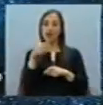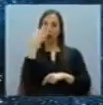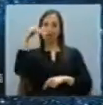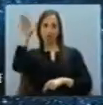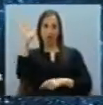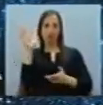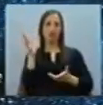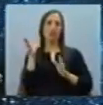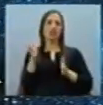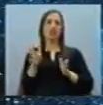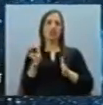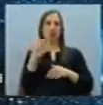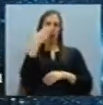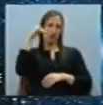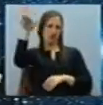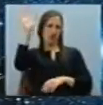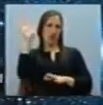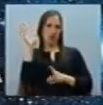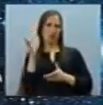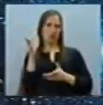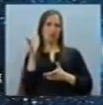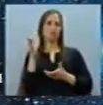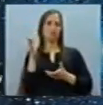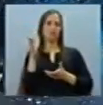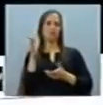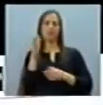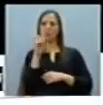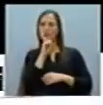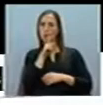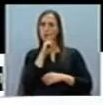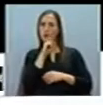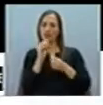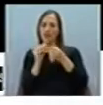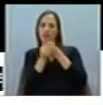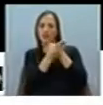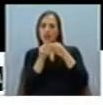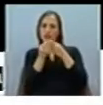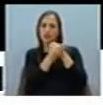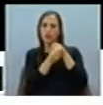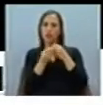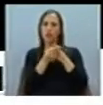passaram a sua meia-idade, será que aquele disco de poeira também pode